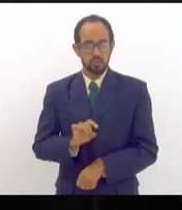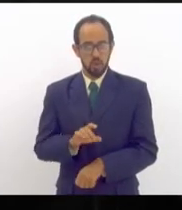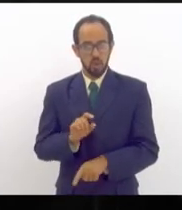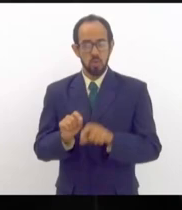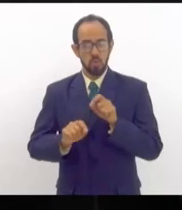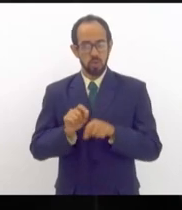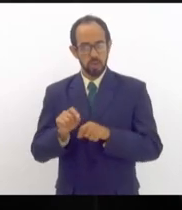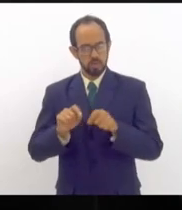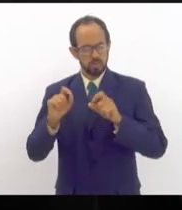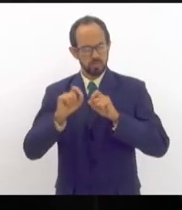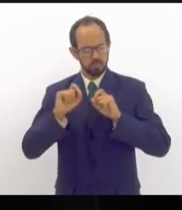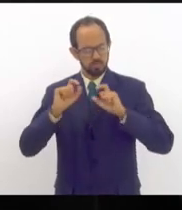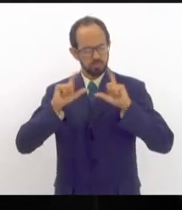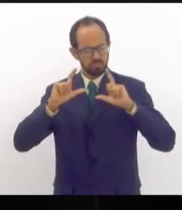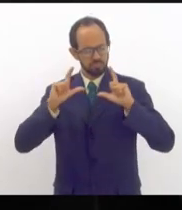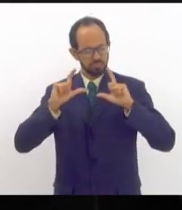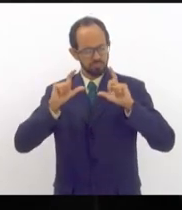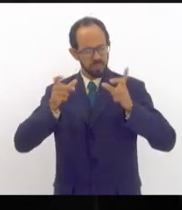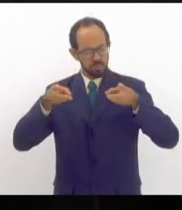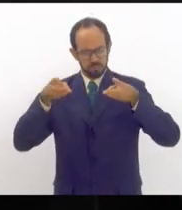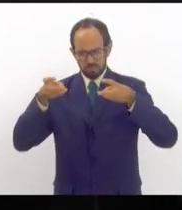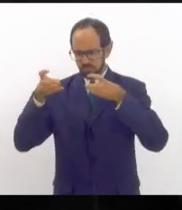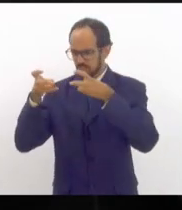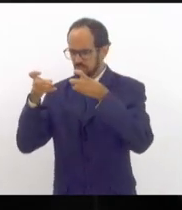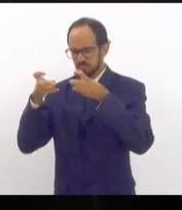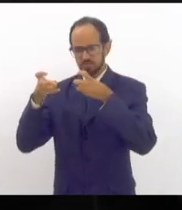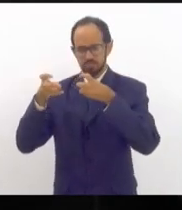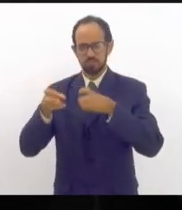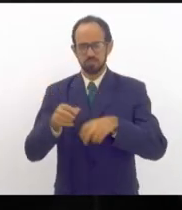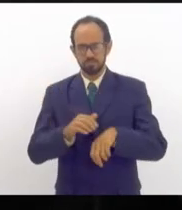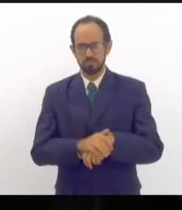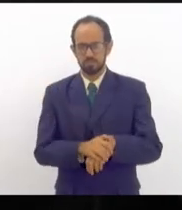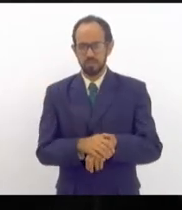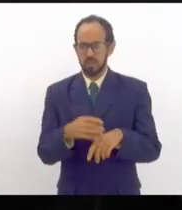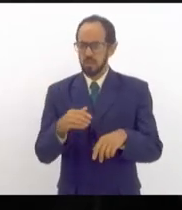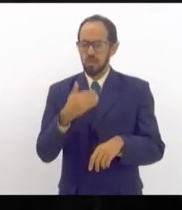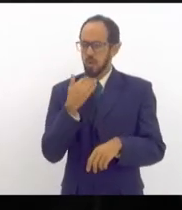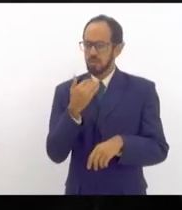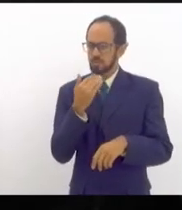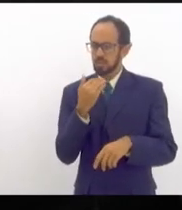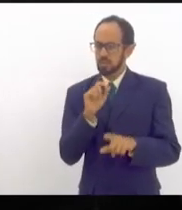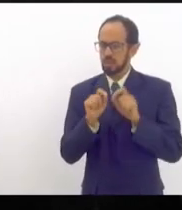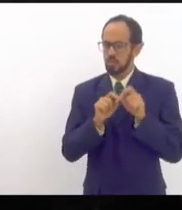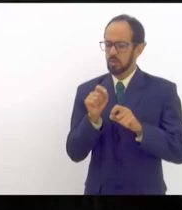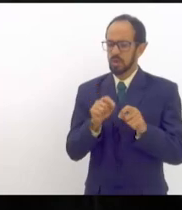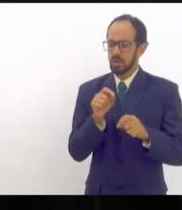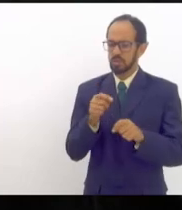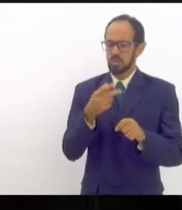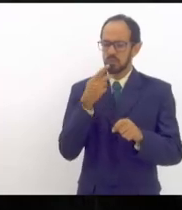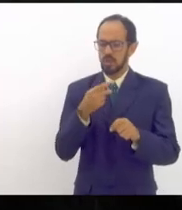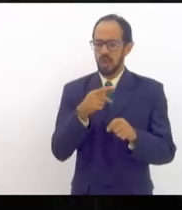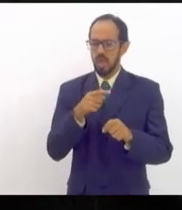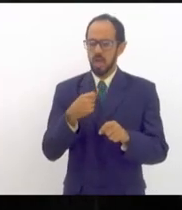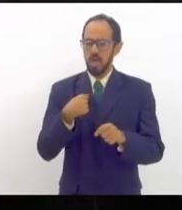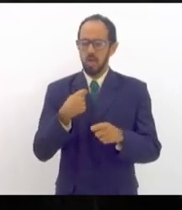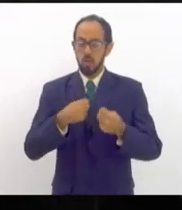abrir o olho para ouvir e não adianta assim rotular a economista